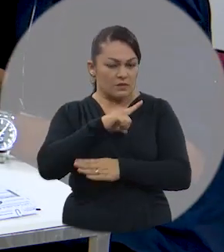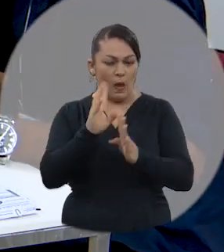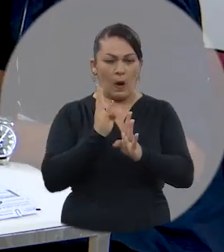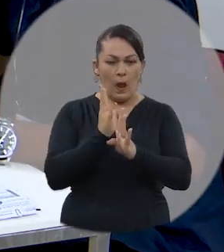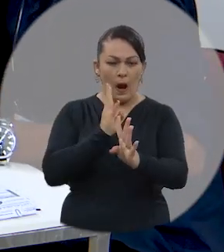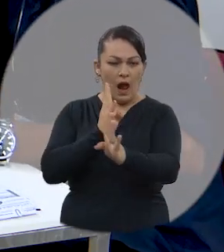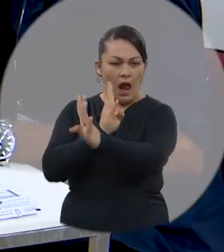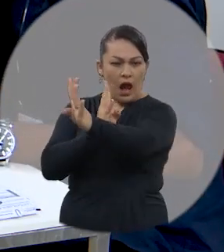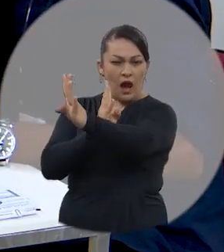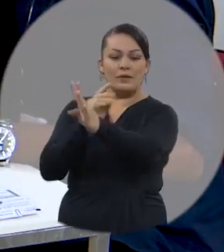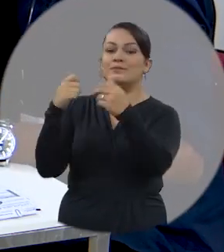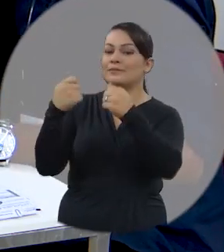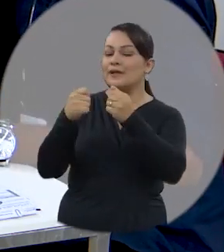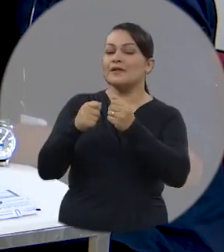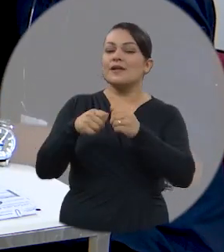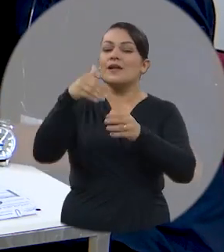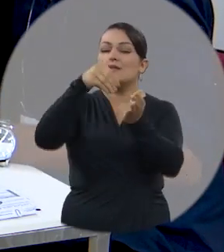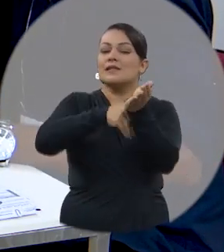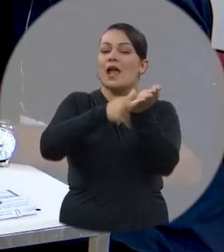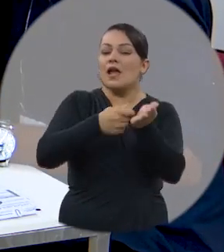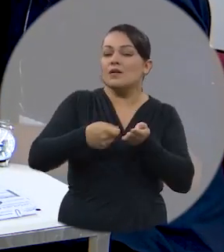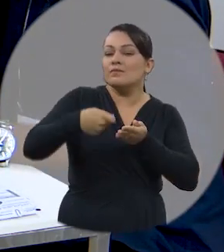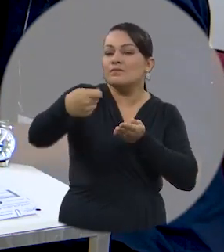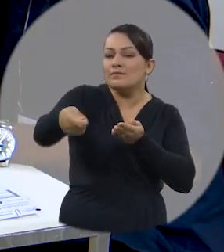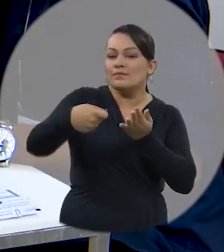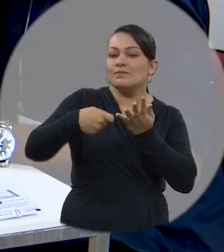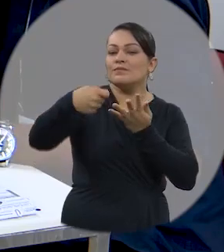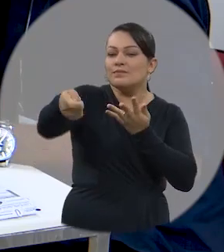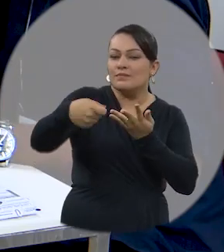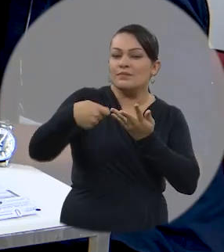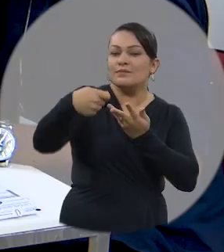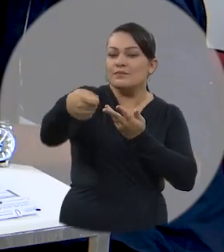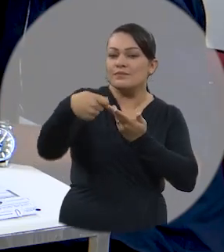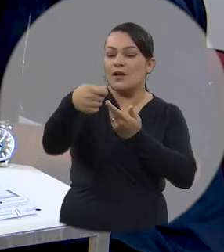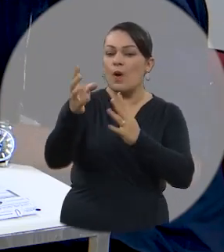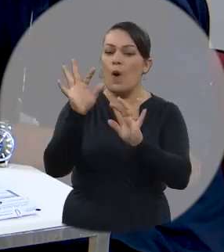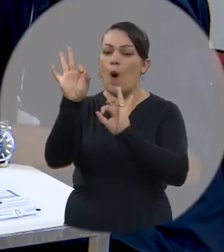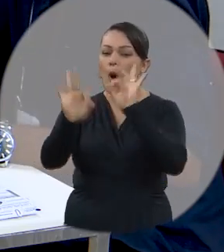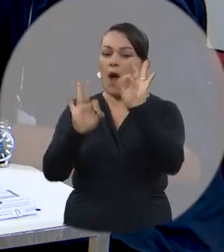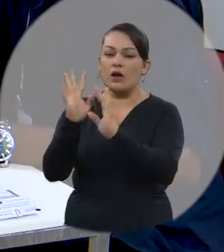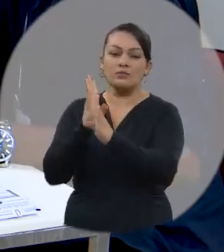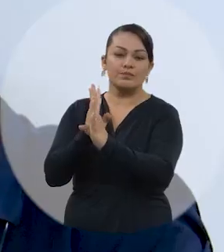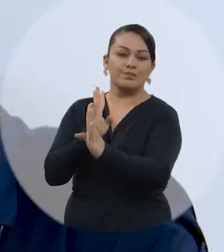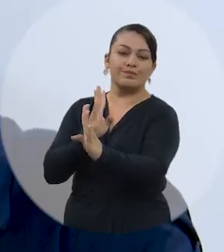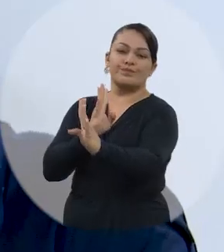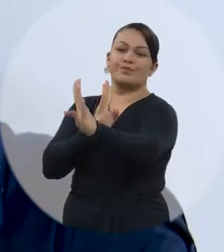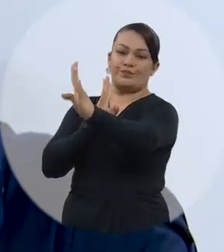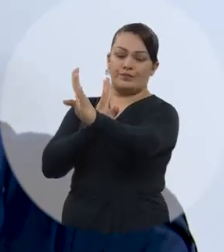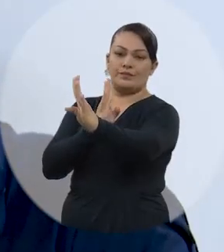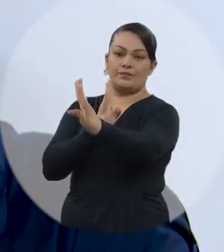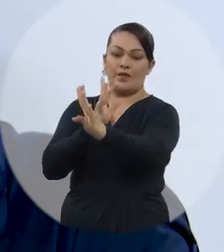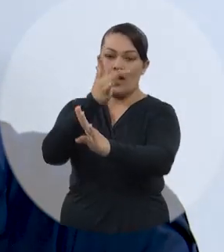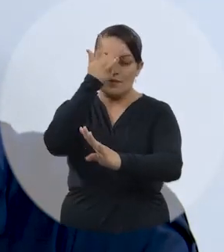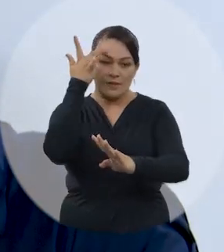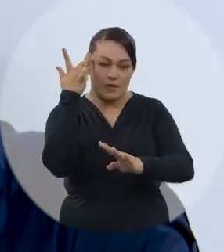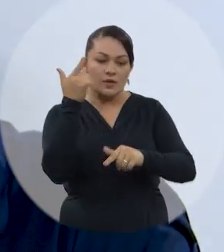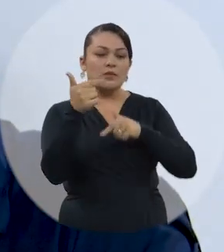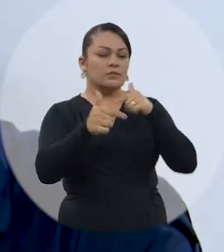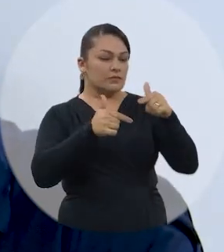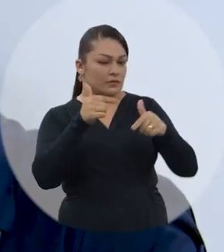houver fila, precisam distribuir as senhas de entrada do último eleitor até o primeiro. Os